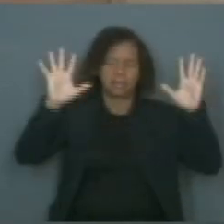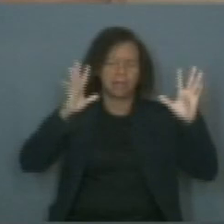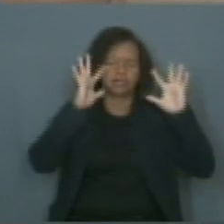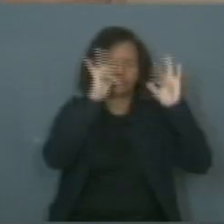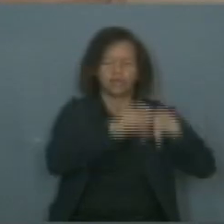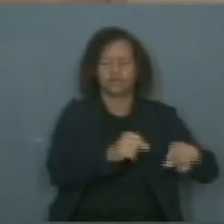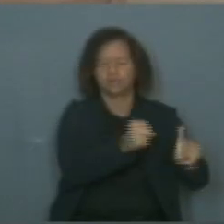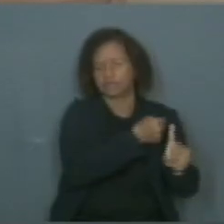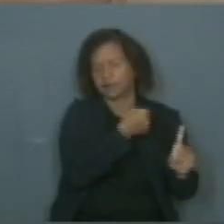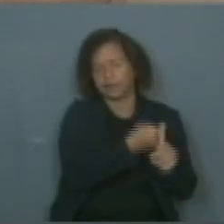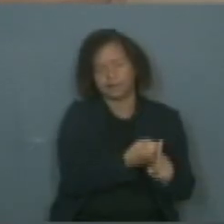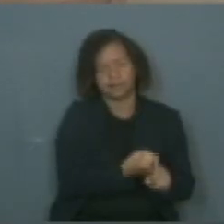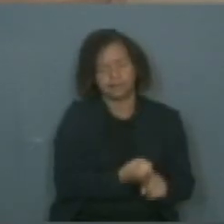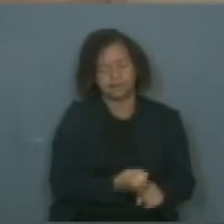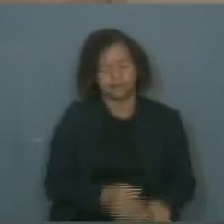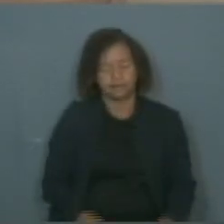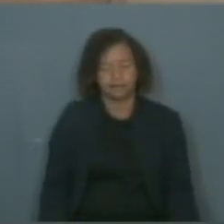sociedade.